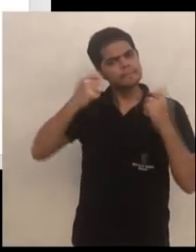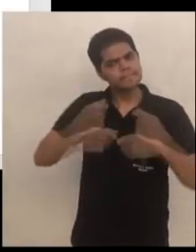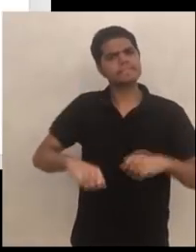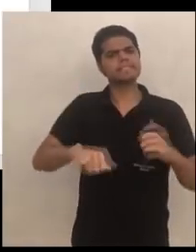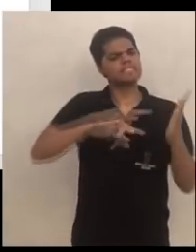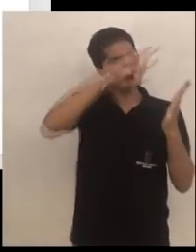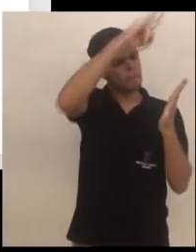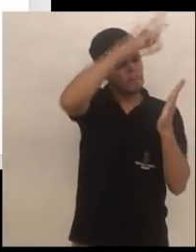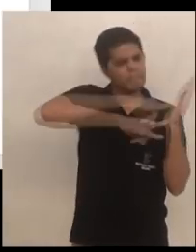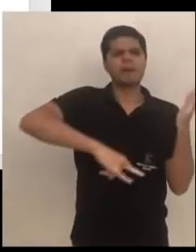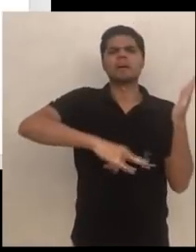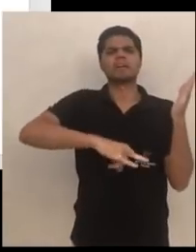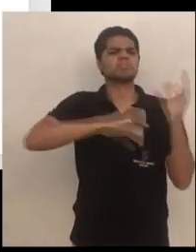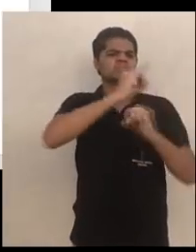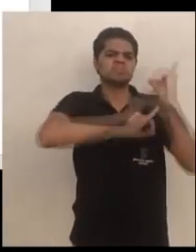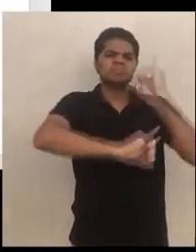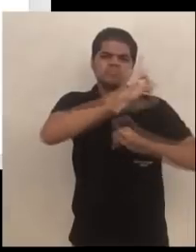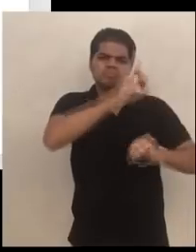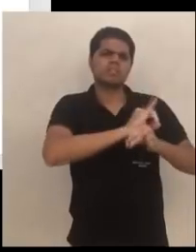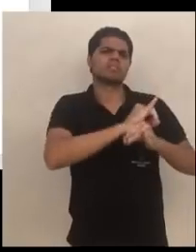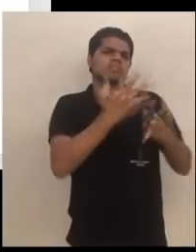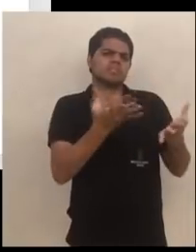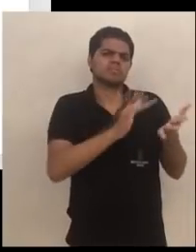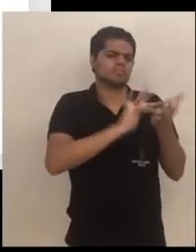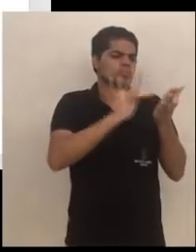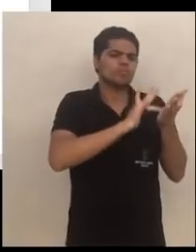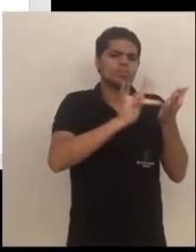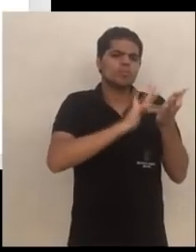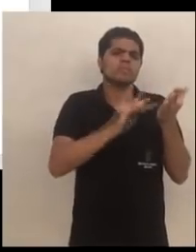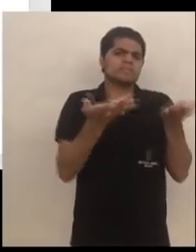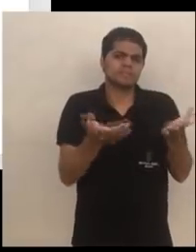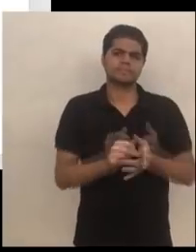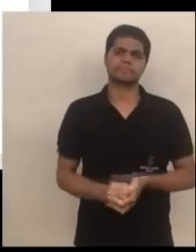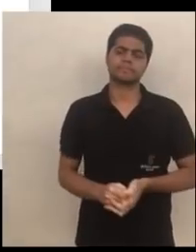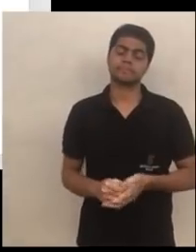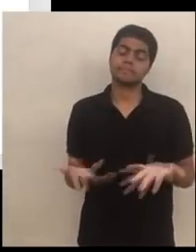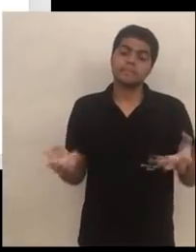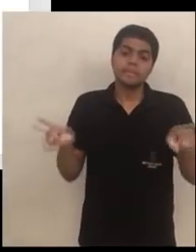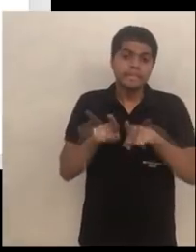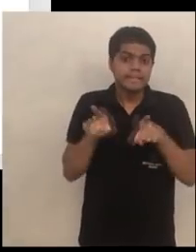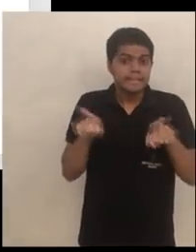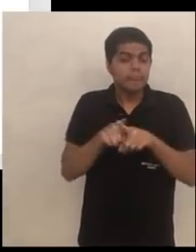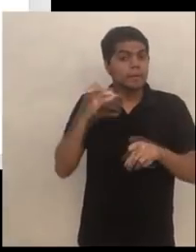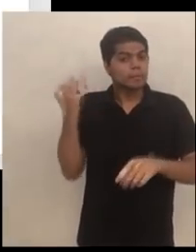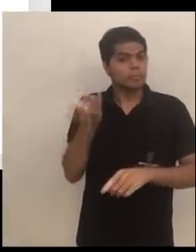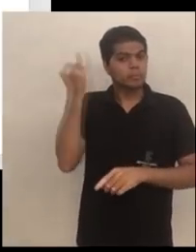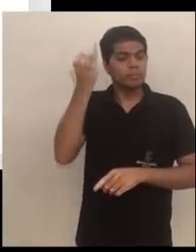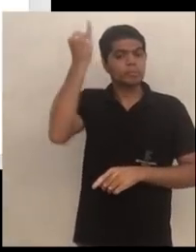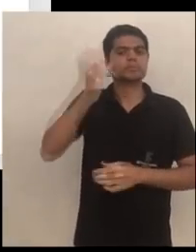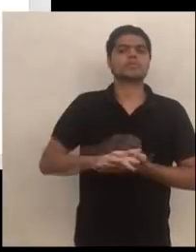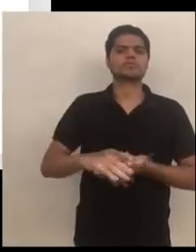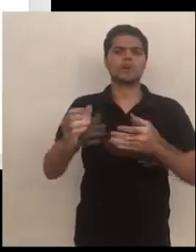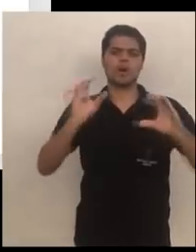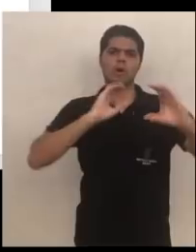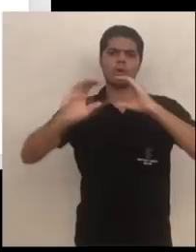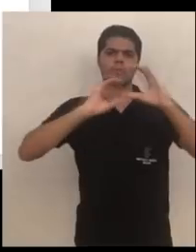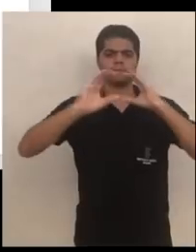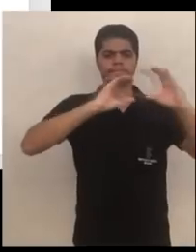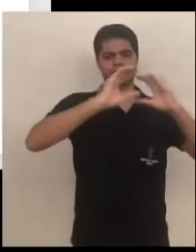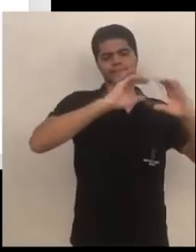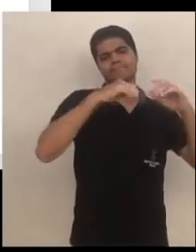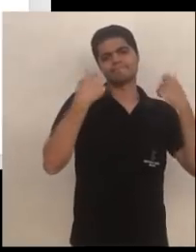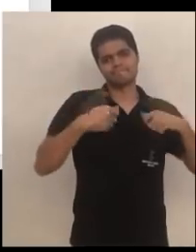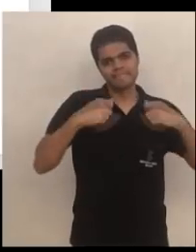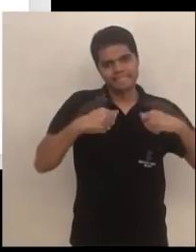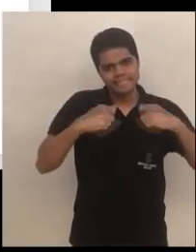online, digital, enfim, é um desafio nosso. E por último, pessoal, investir em comunicação. Então, alimento orgânico é bom, alimento saudável, marketing,